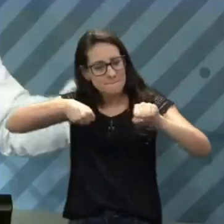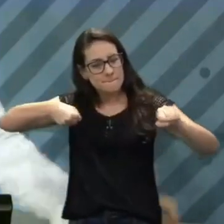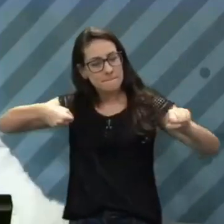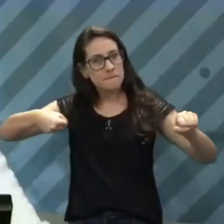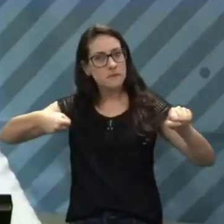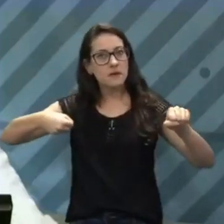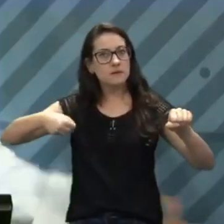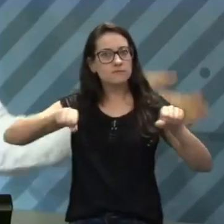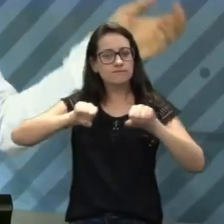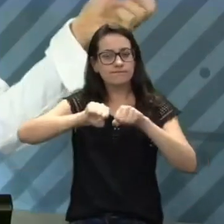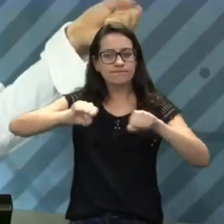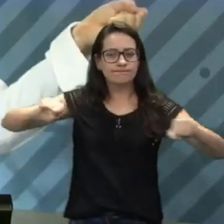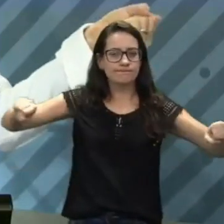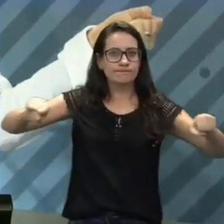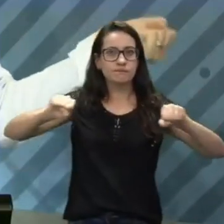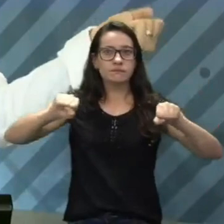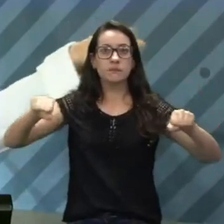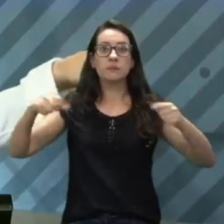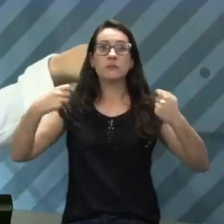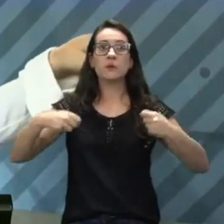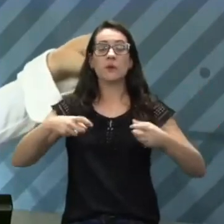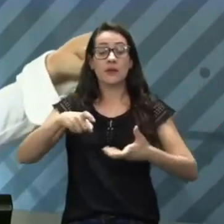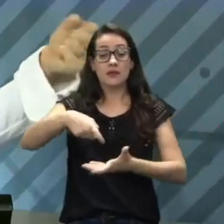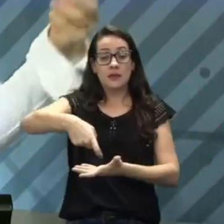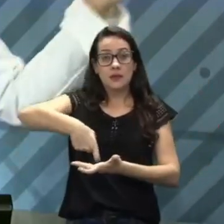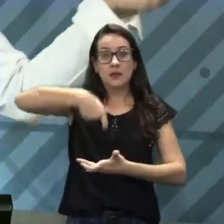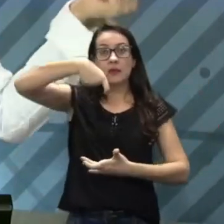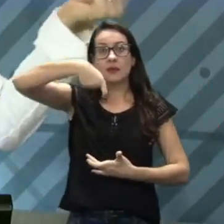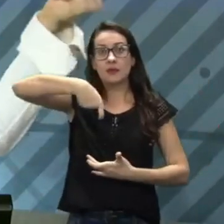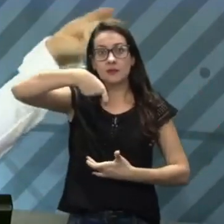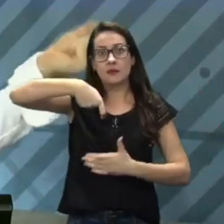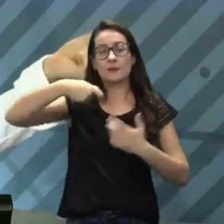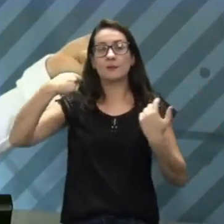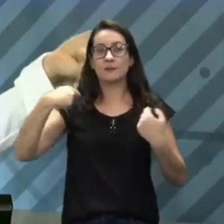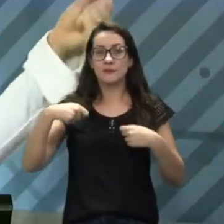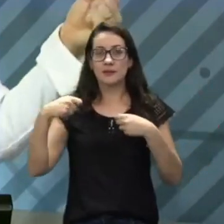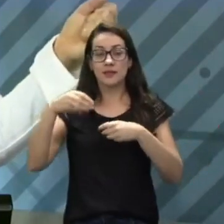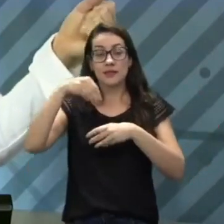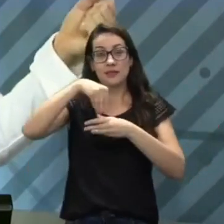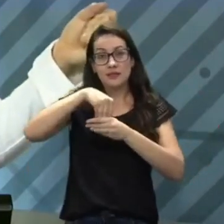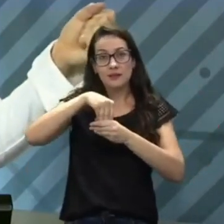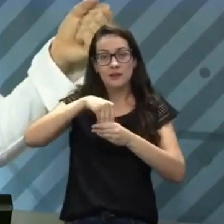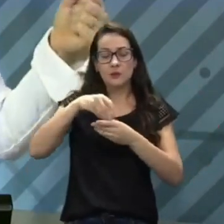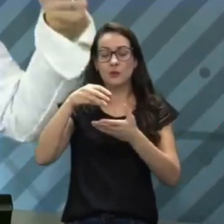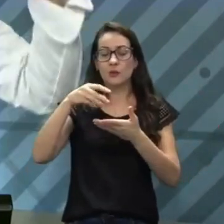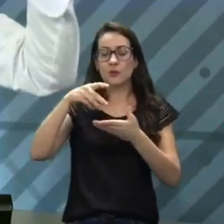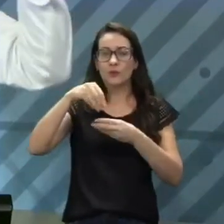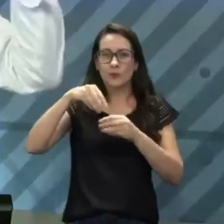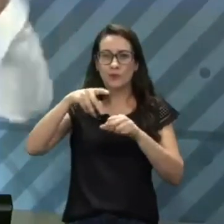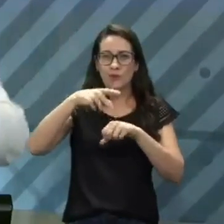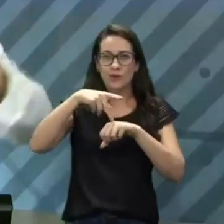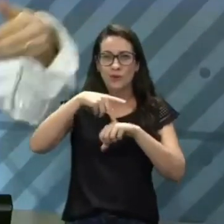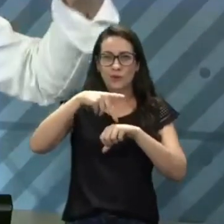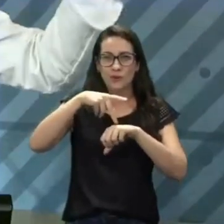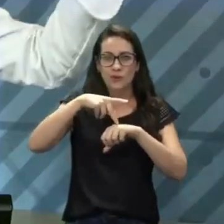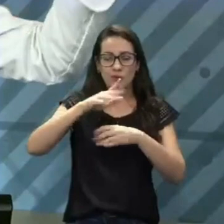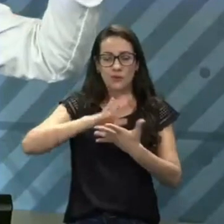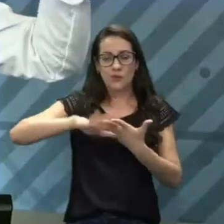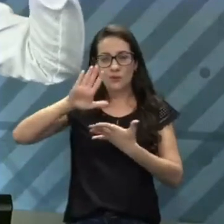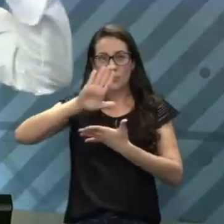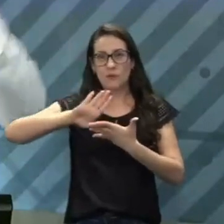para cada lado, ela precisa estar ancorada dentro do concreto, garantindo que ela não vá romper, não